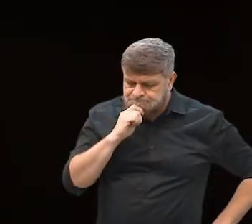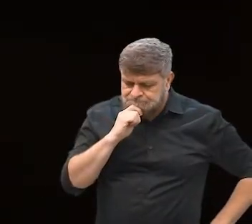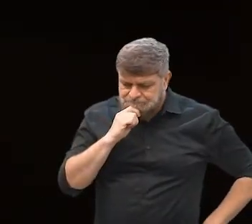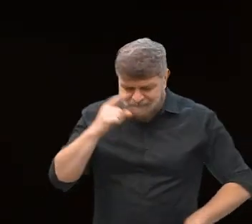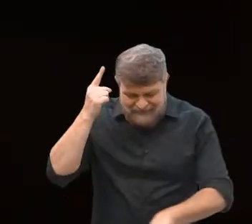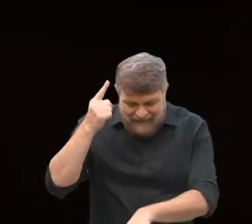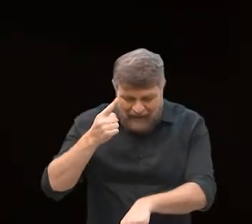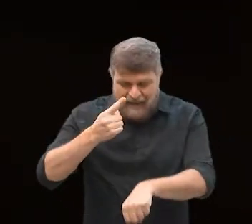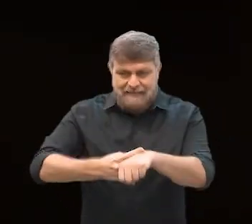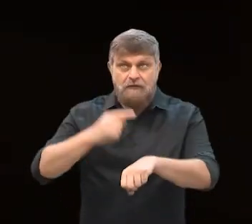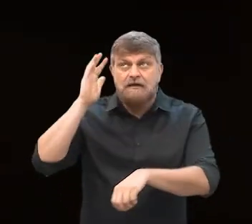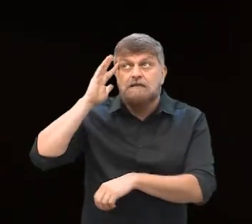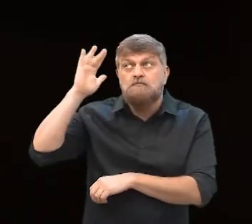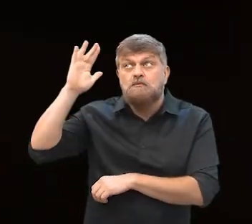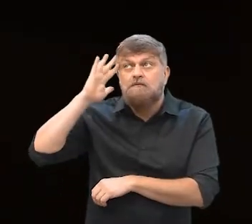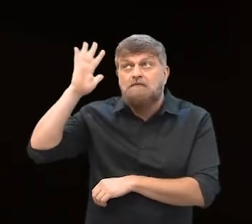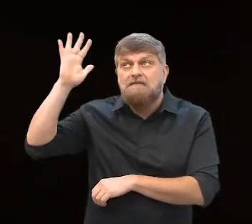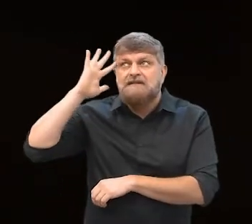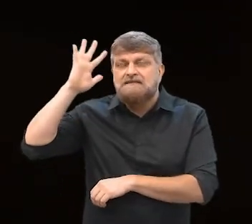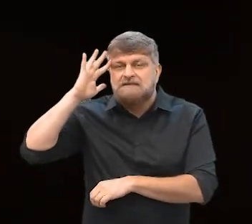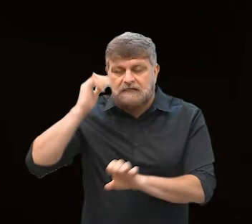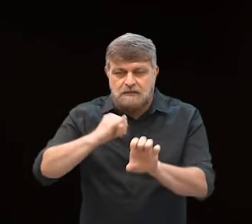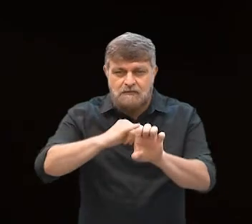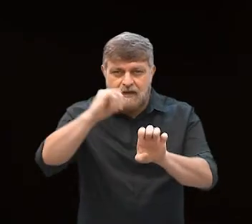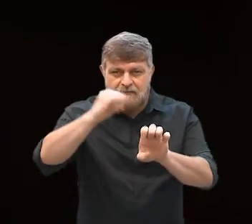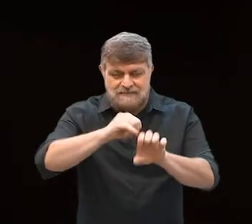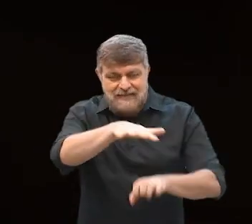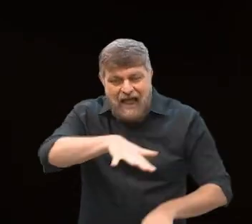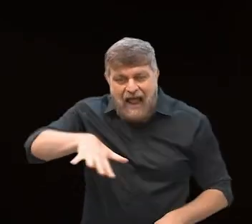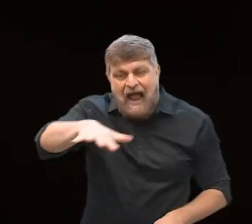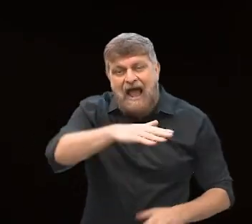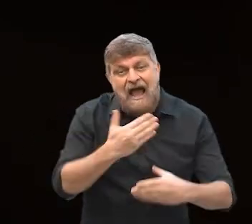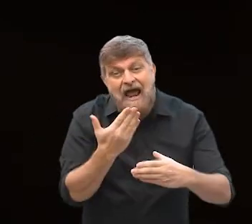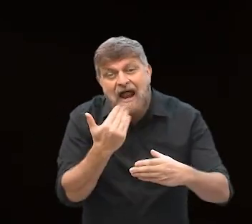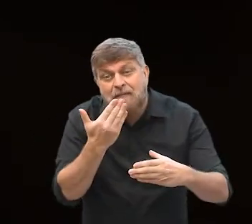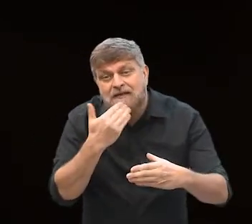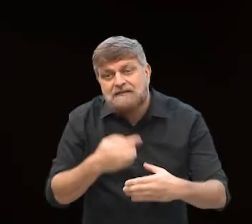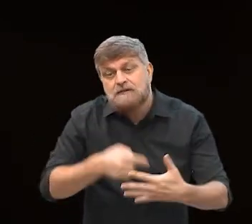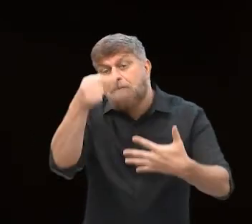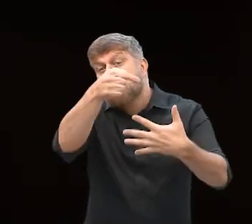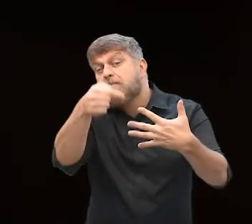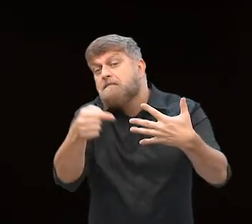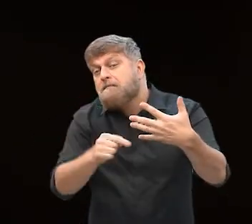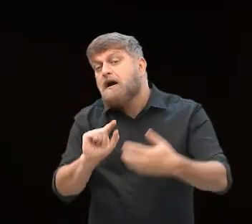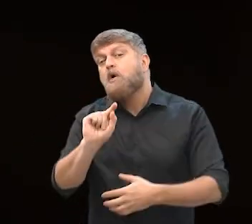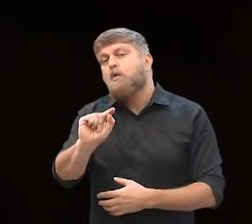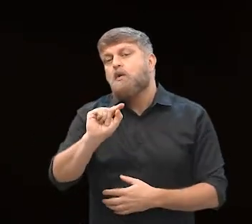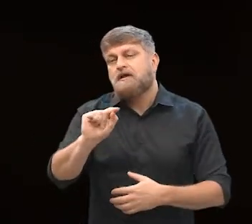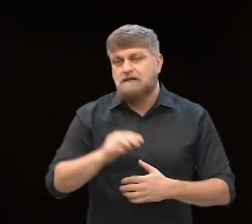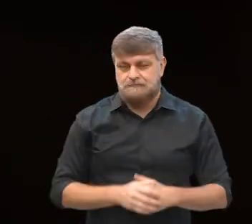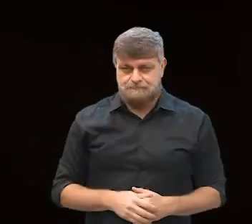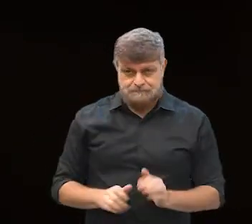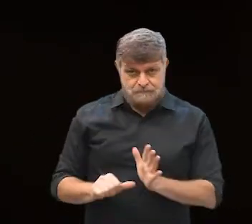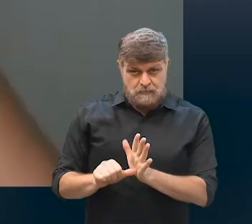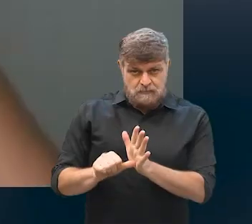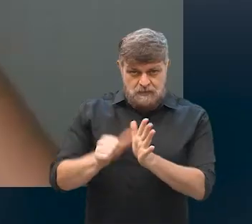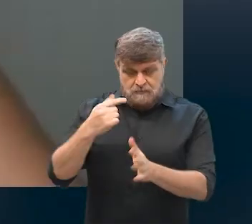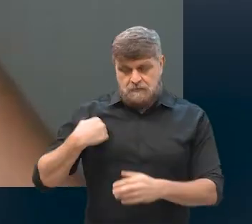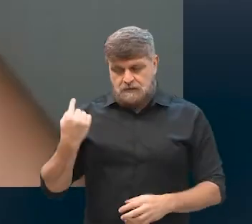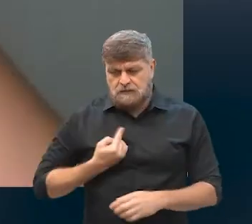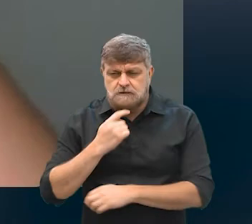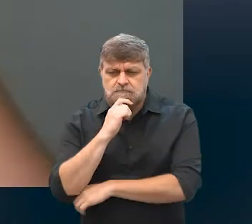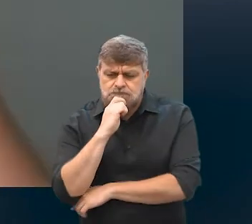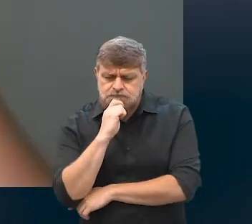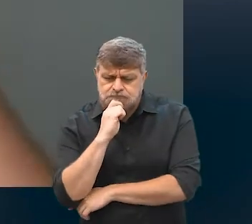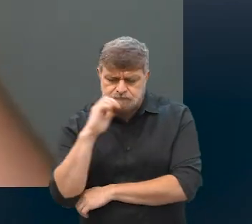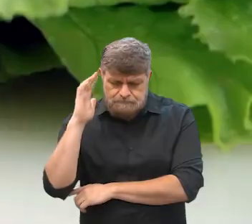ela está pensando em empreender no segmento de alimentação? Primeira coisa que a gente tem que